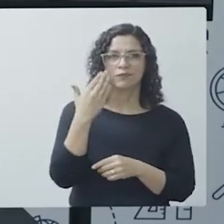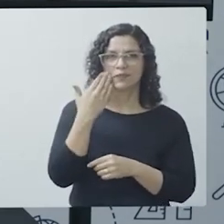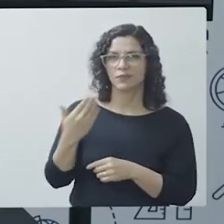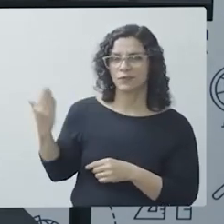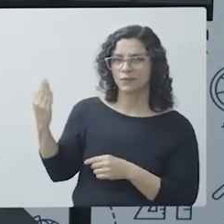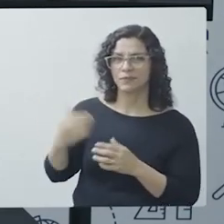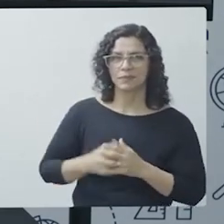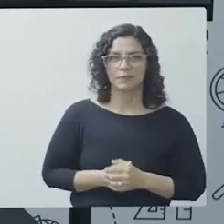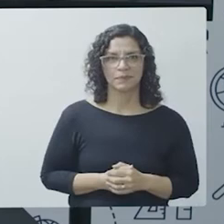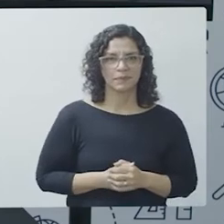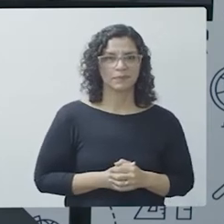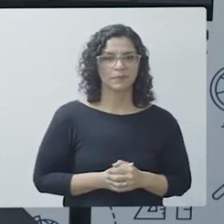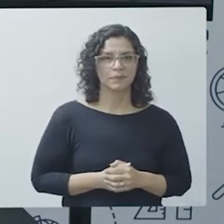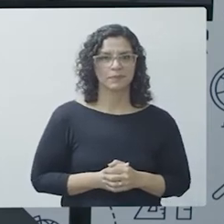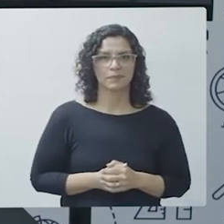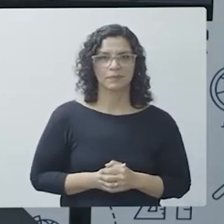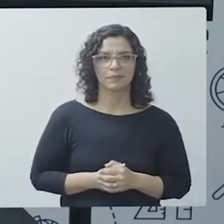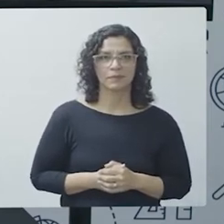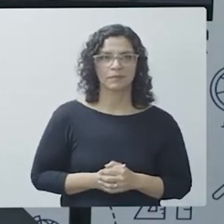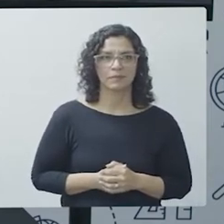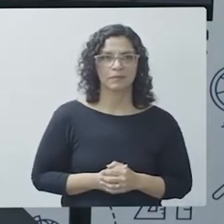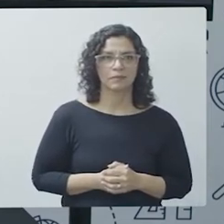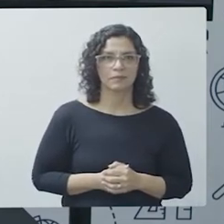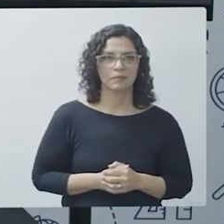tiras. Olha só.